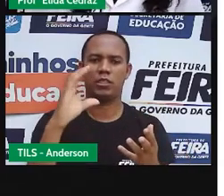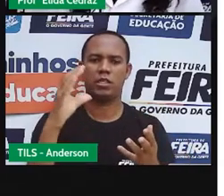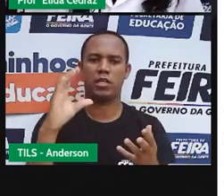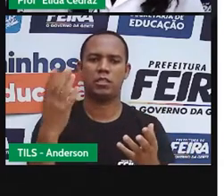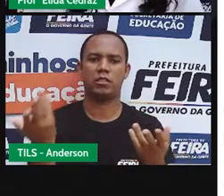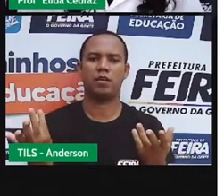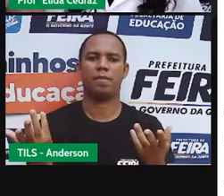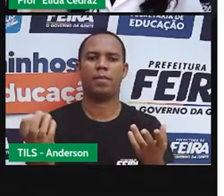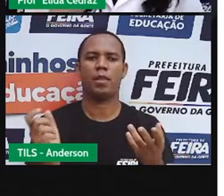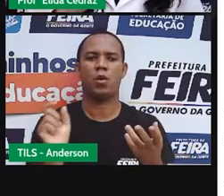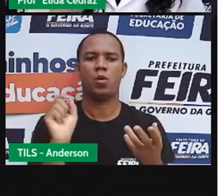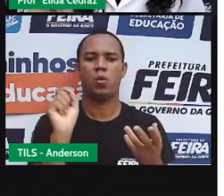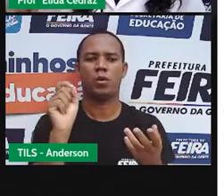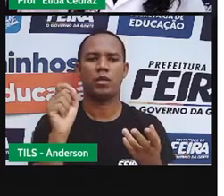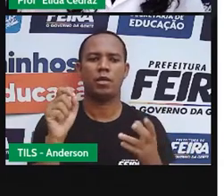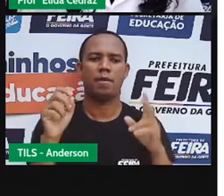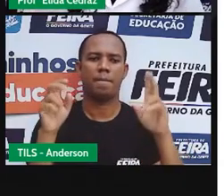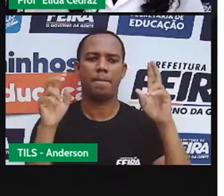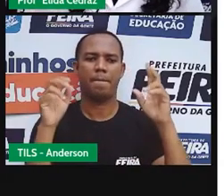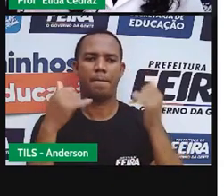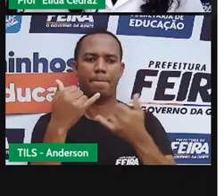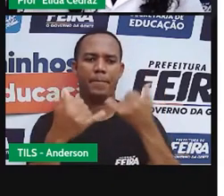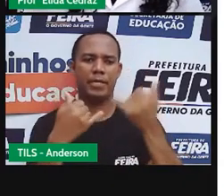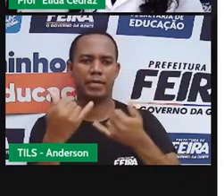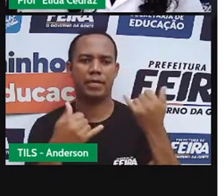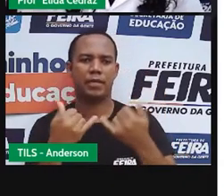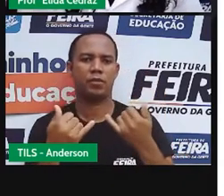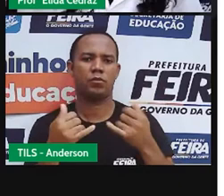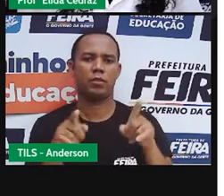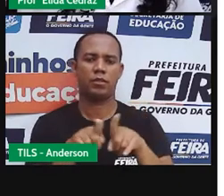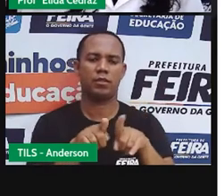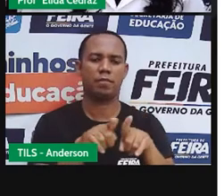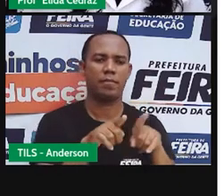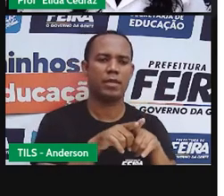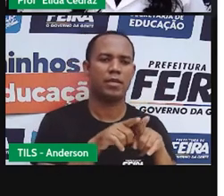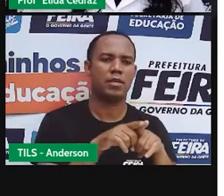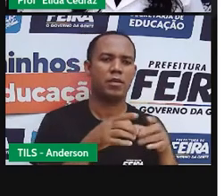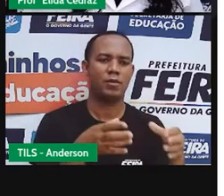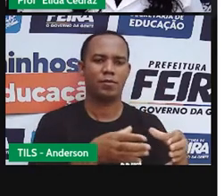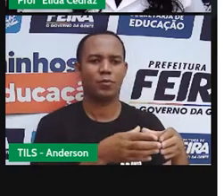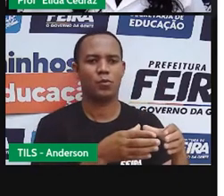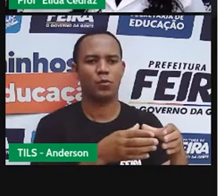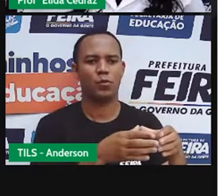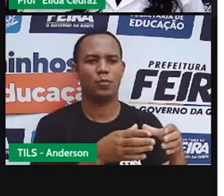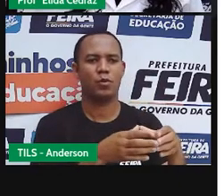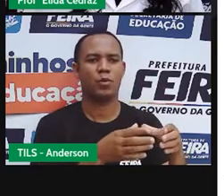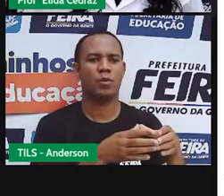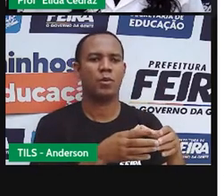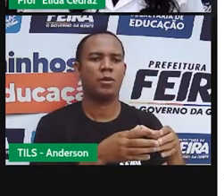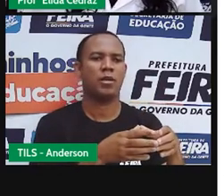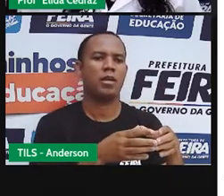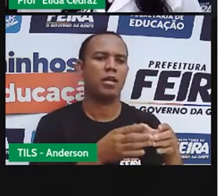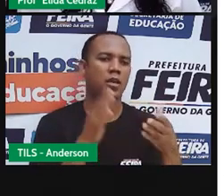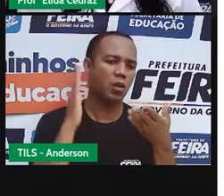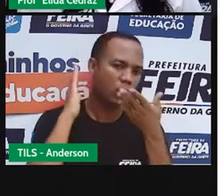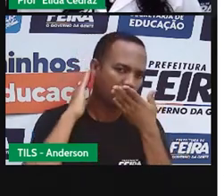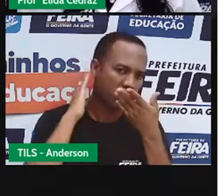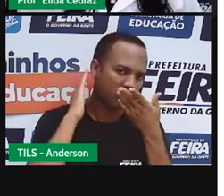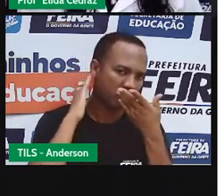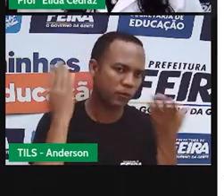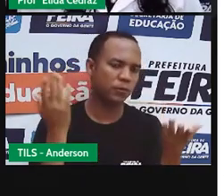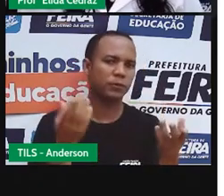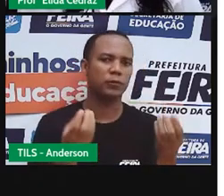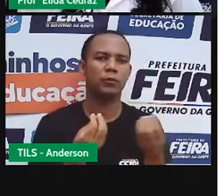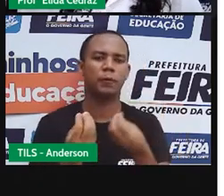Humanas e o tema, Brinquedos e Brincadeiras Indígenas. Você já sabe? Ó, vamos